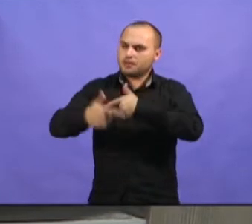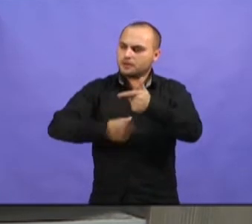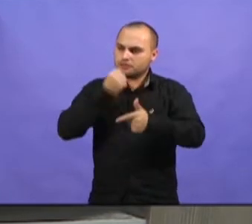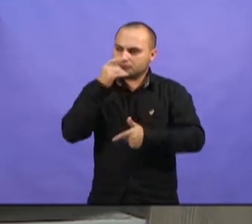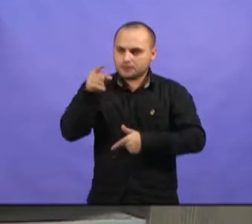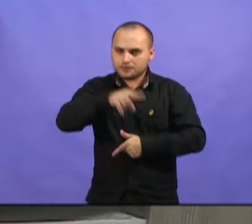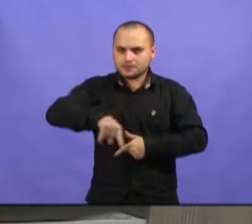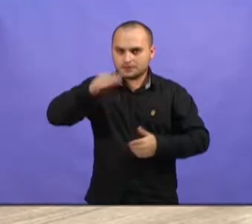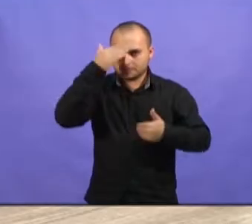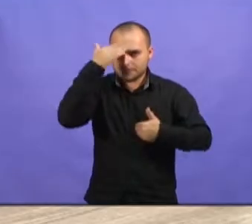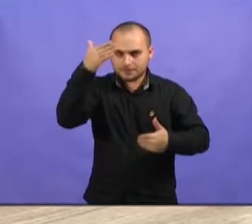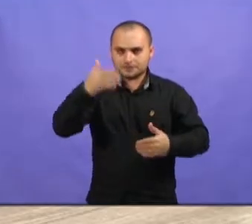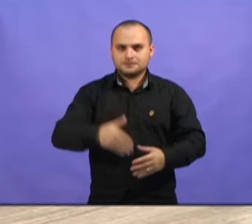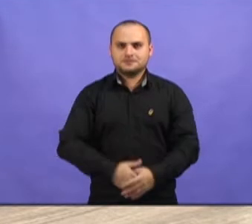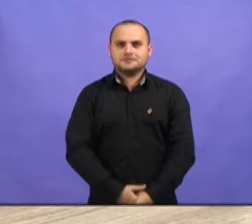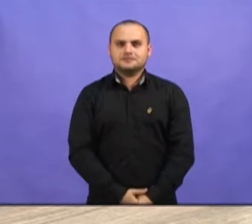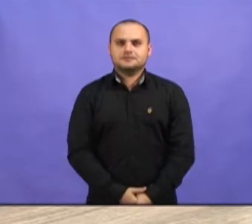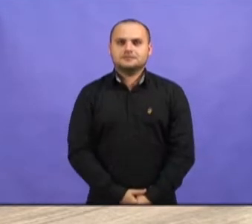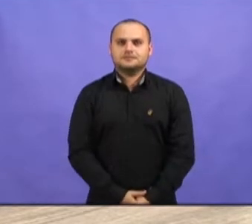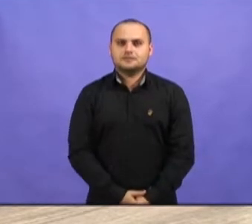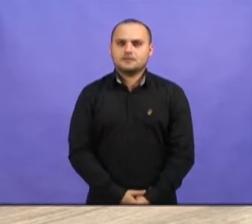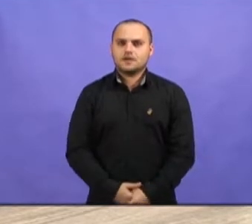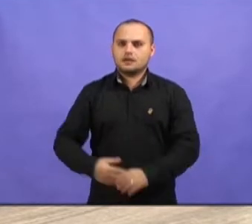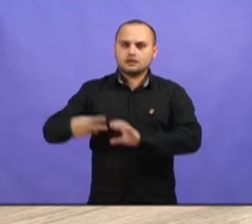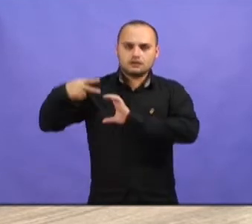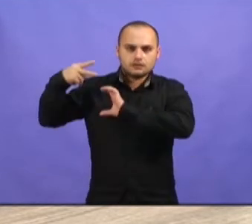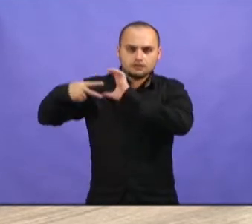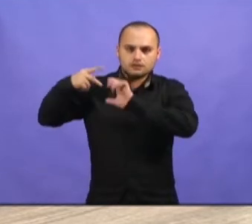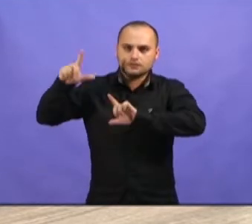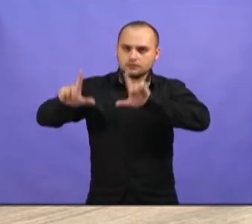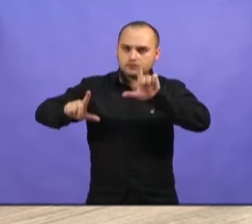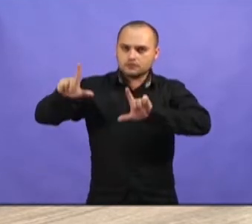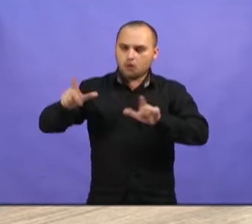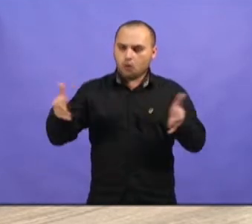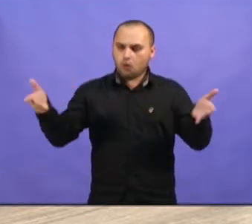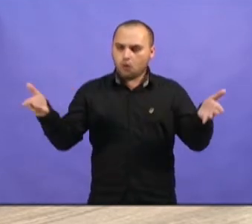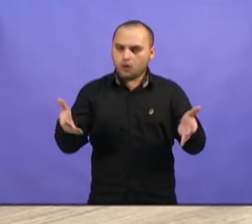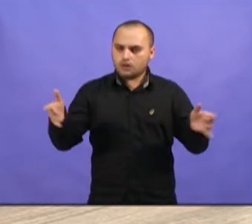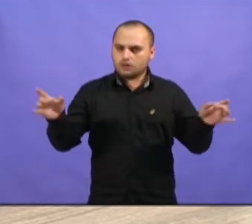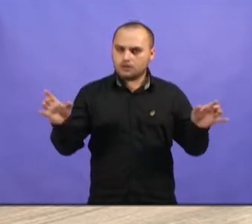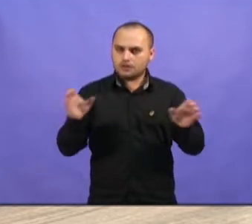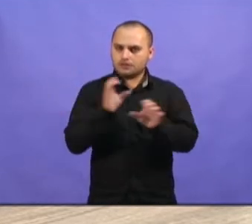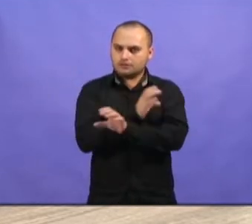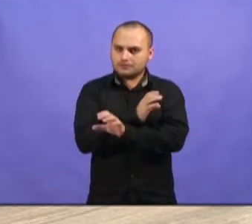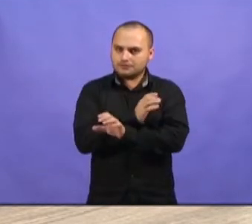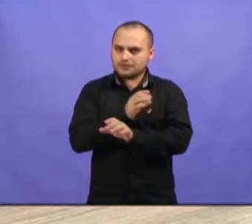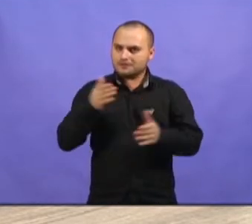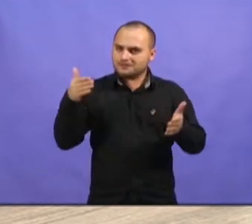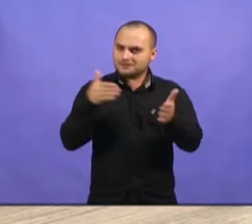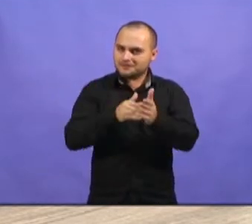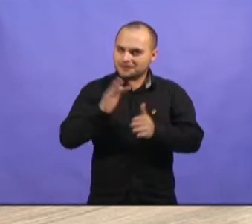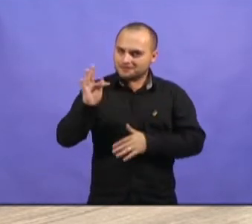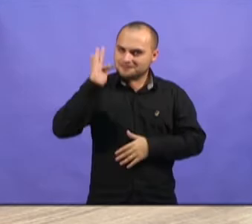doutor. Ok, obrigado a todos. Muito obrigado. Câmara Aberta de hoje fica por aqui e até a próxima.